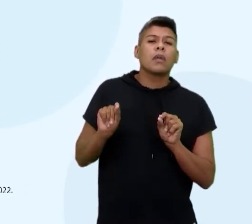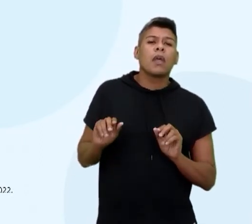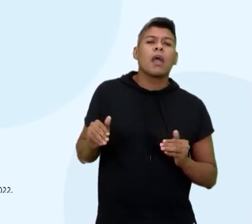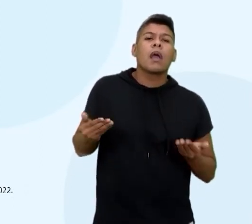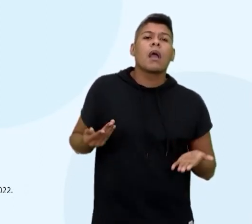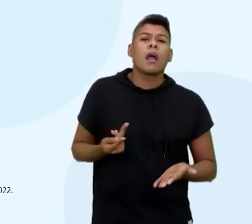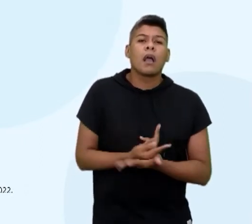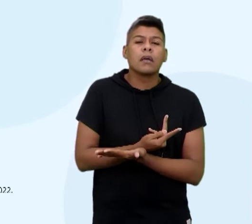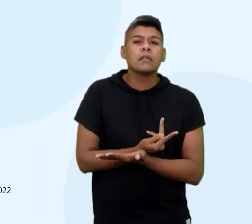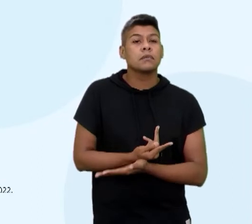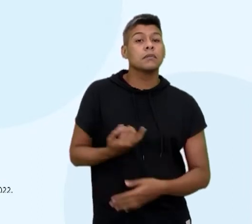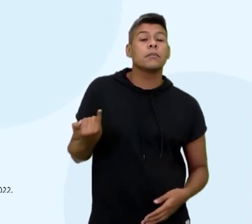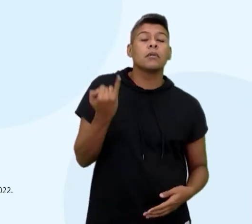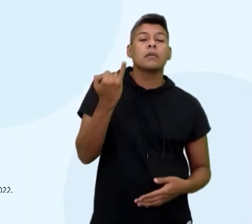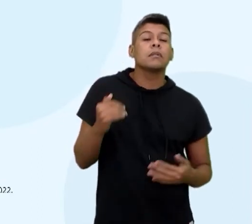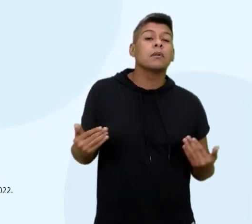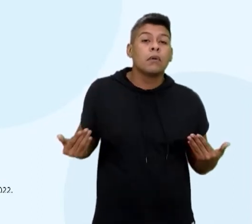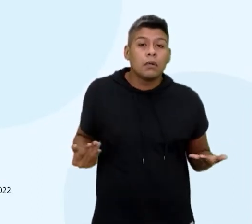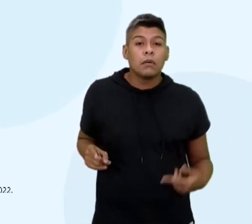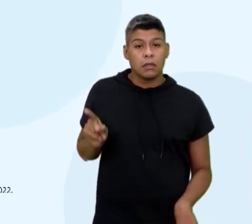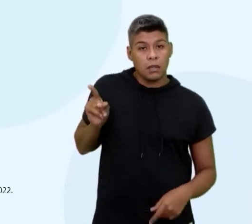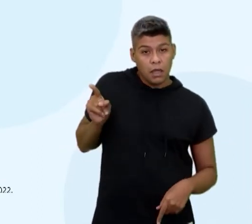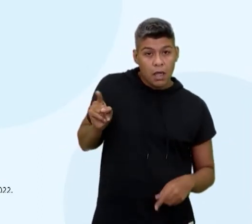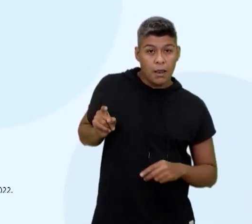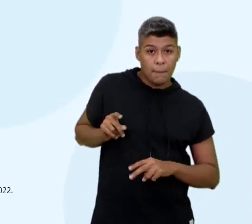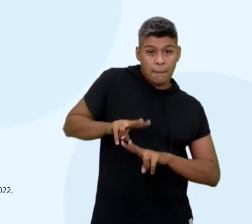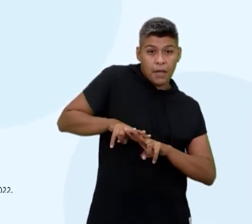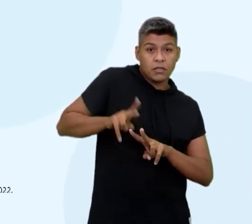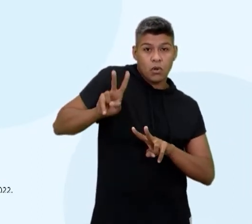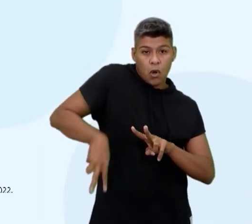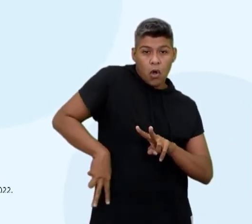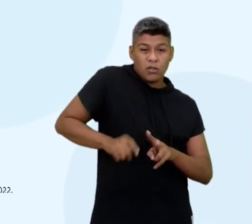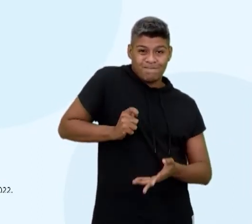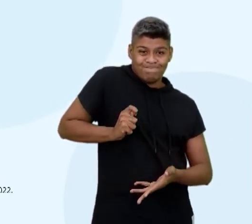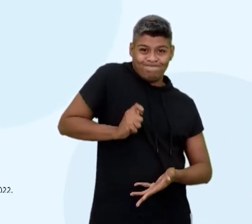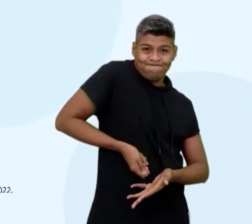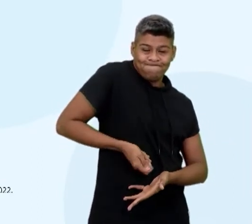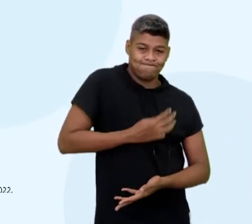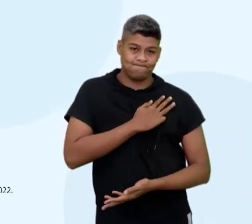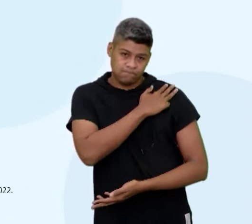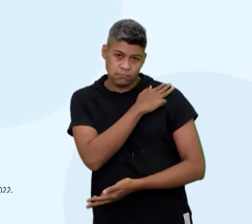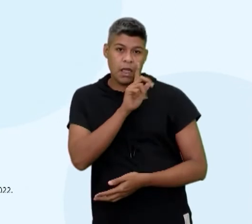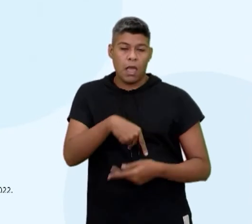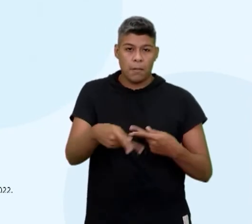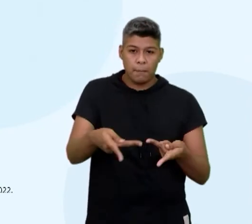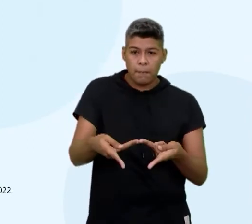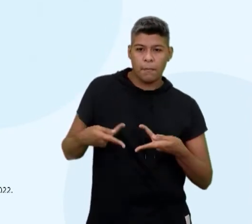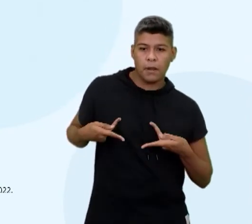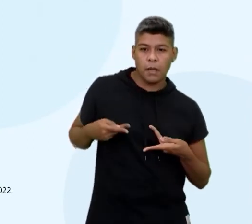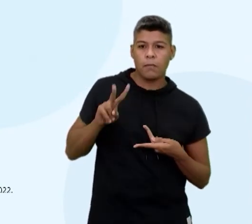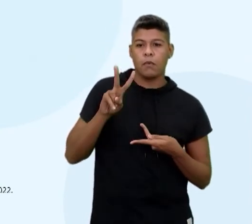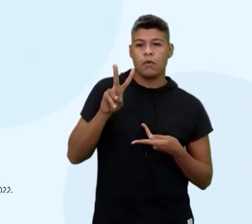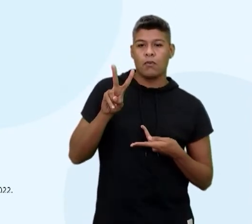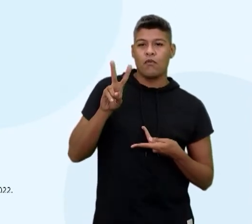fatos marcantes da vida dele? Ele foi preso na ditadura militar e recebeu o prêmio que é o Voltrin Lud,